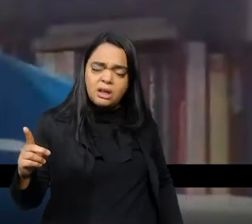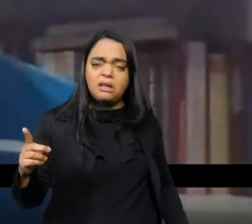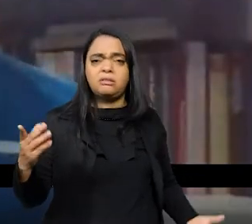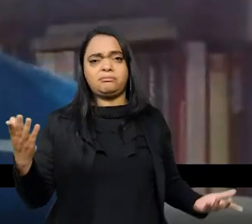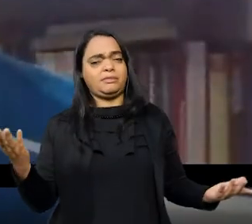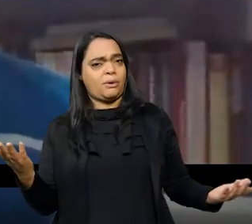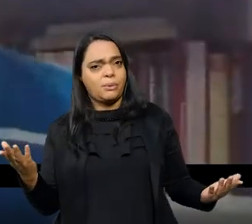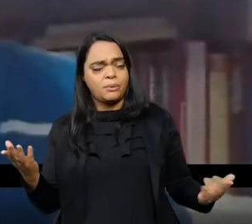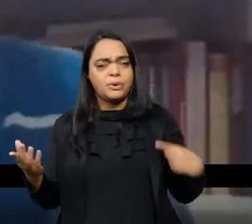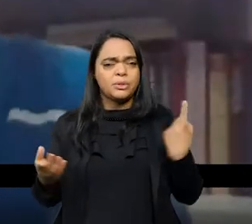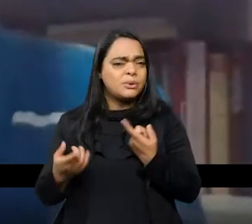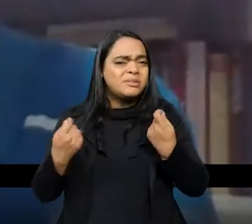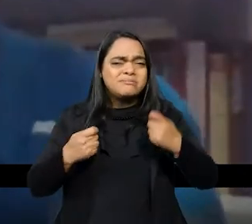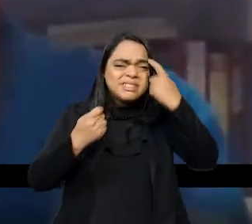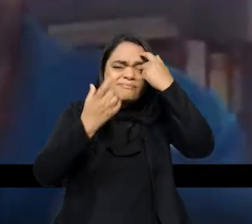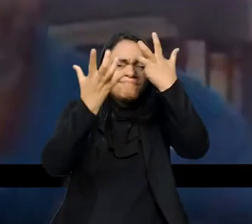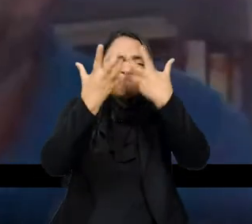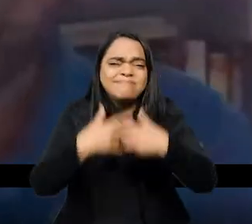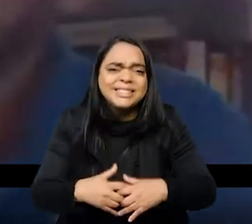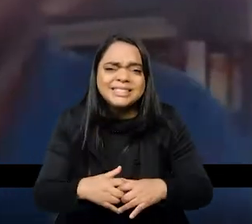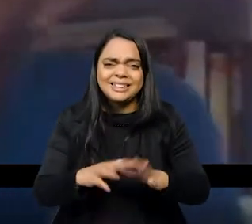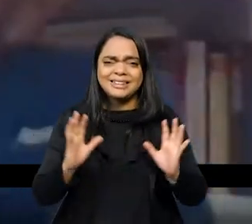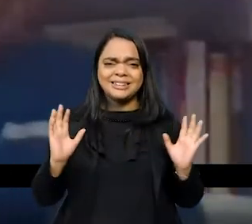pensar mais. Então,